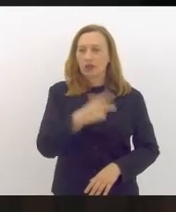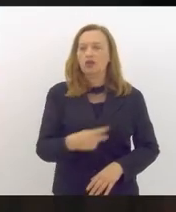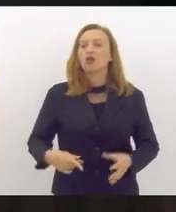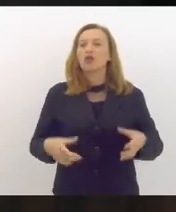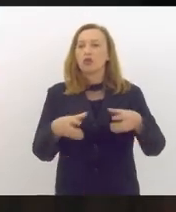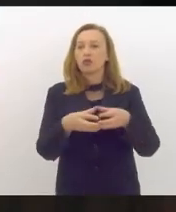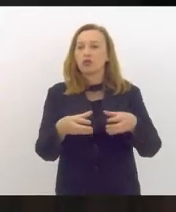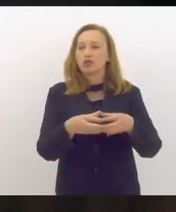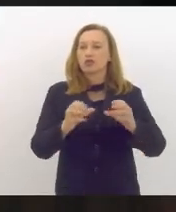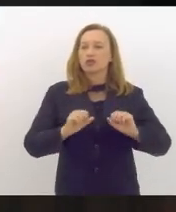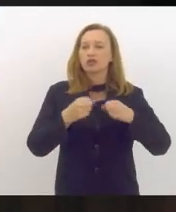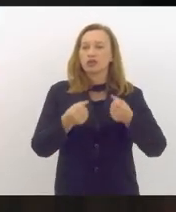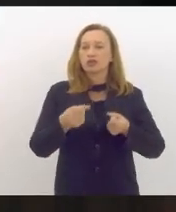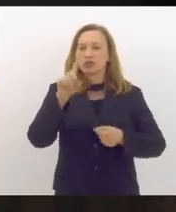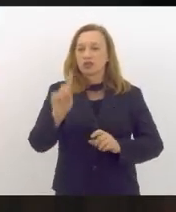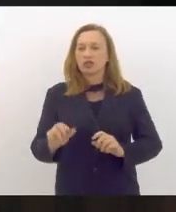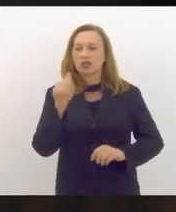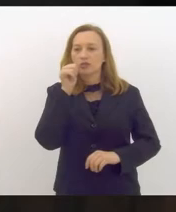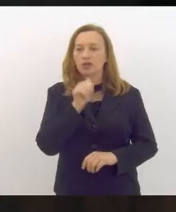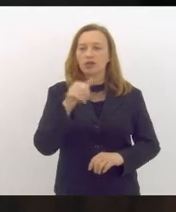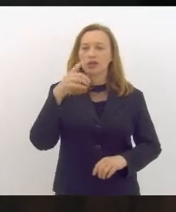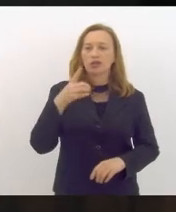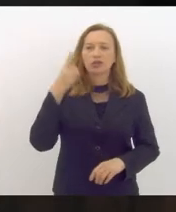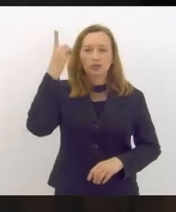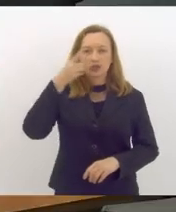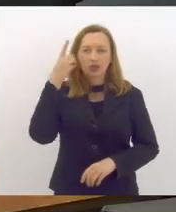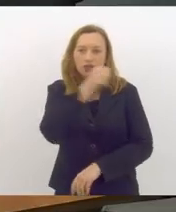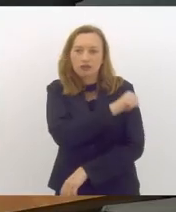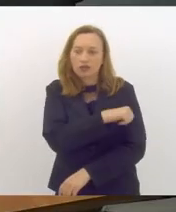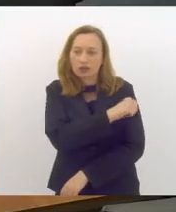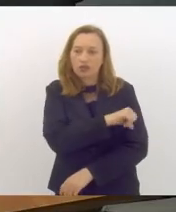de Defesa do Direito da Mulher, deputada enfermeira Rejane.